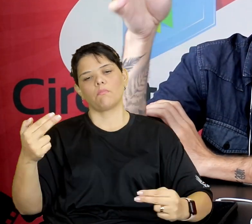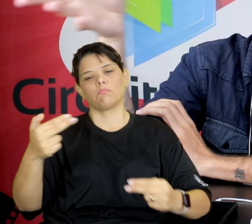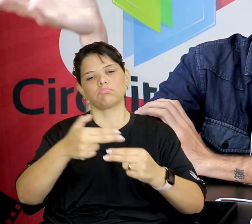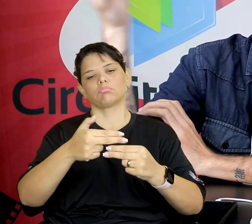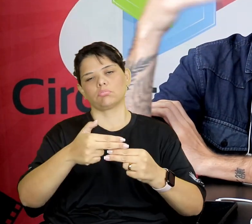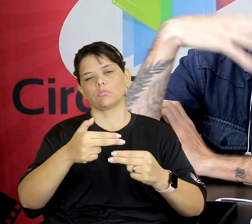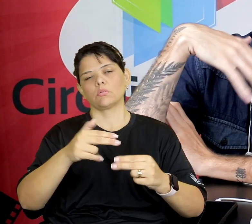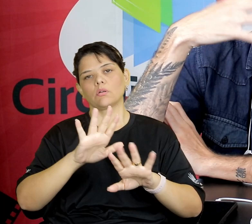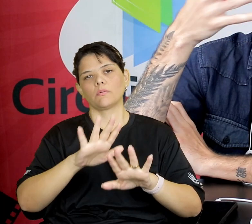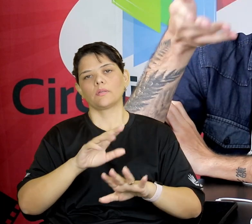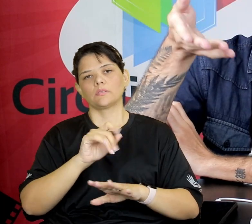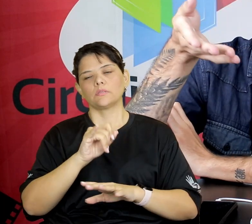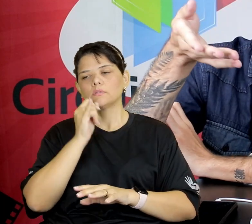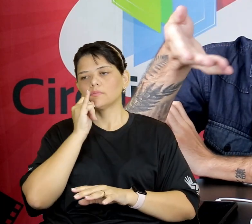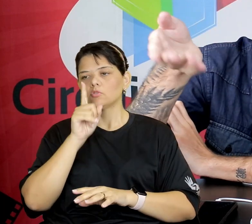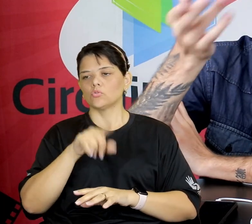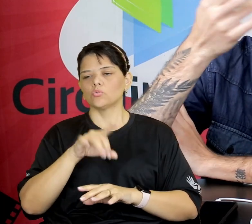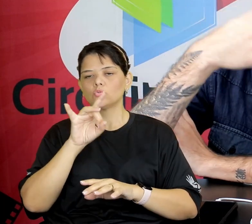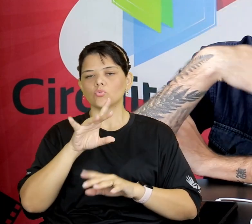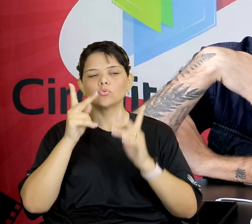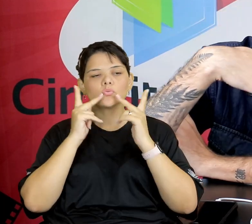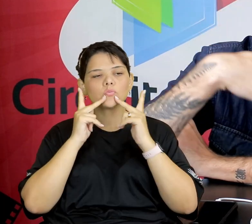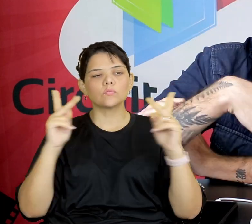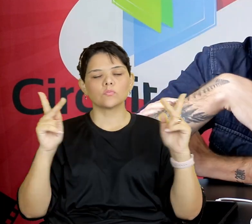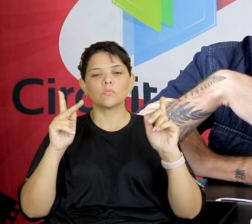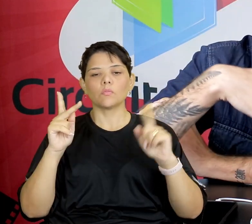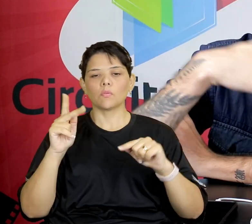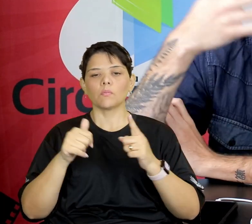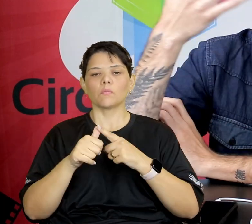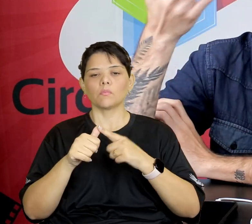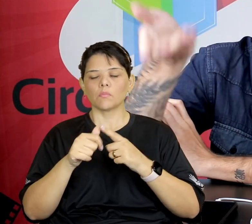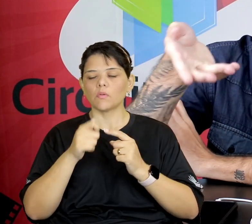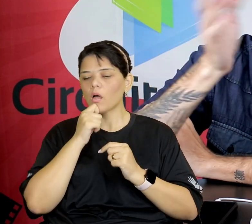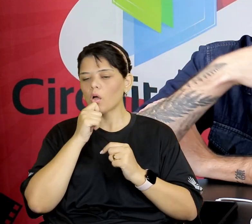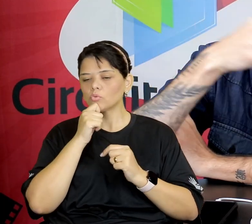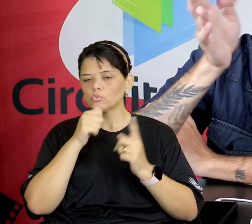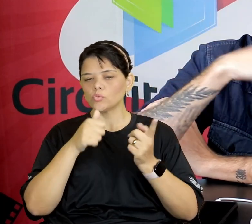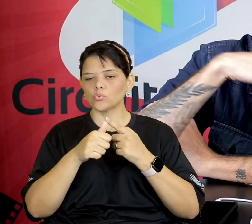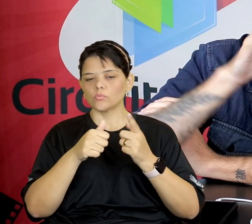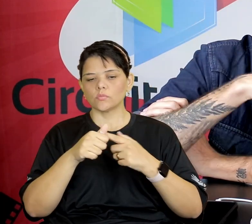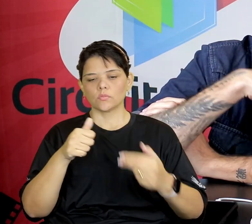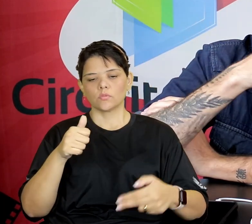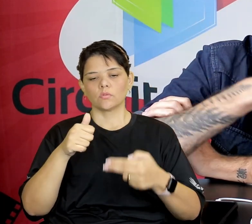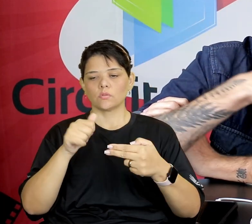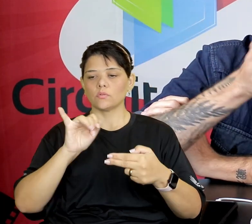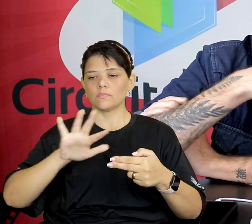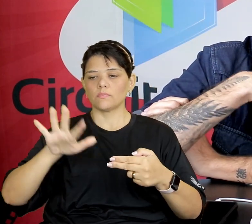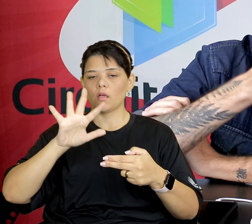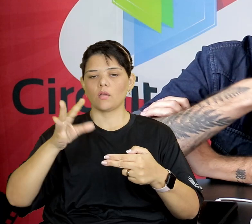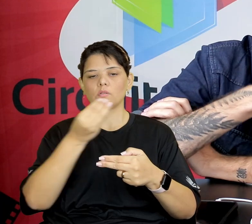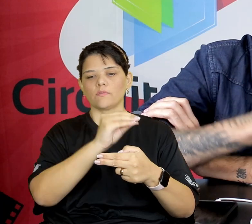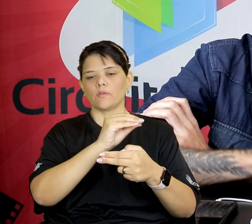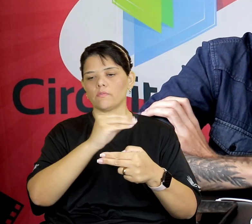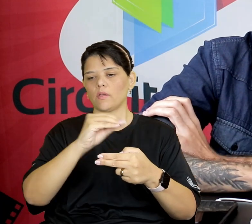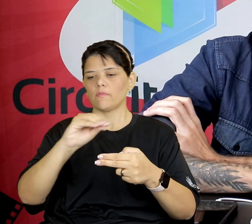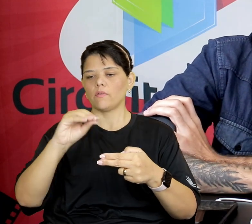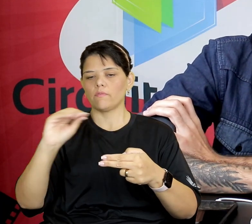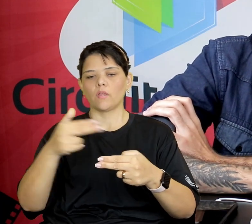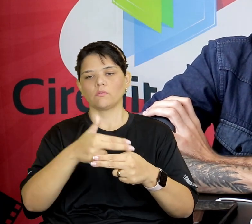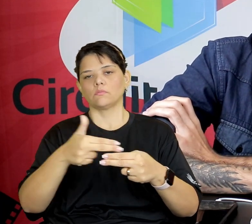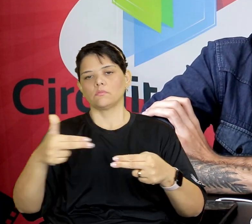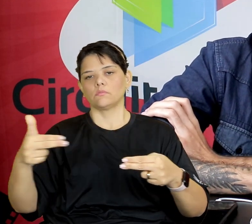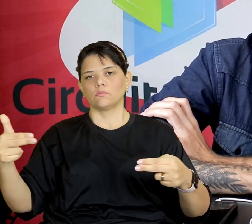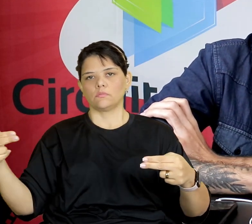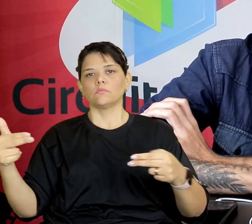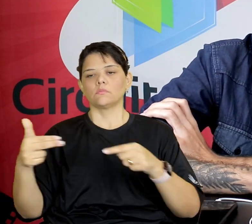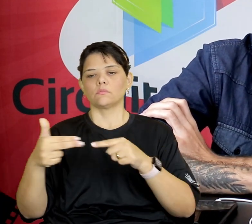de evento, dá para botar o áudio primeiro sim, e depois jogar as imagens no projeto, conforme você vai precisando. Mas assim,